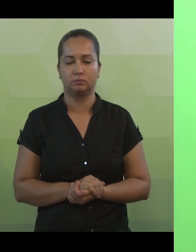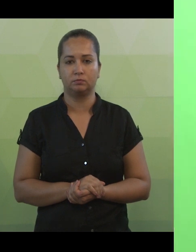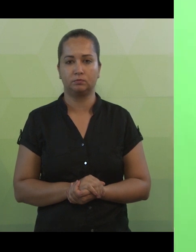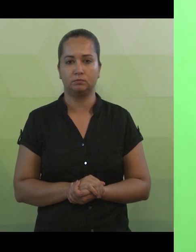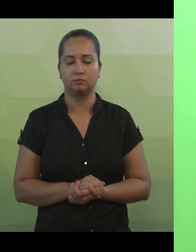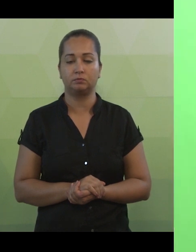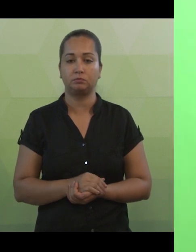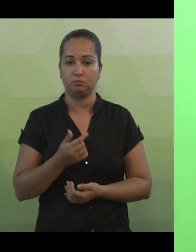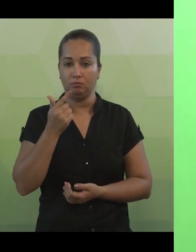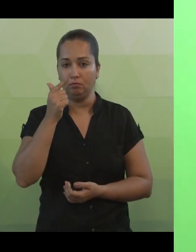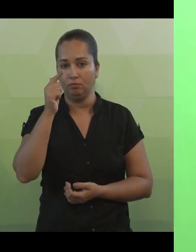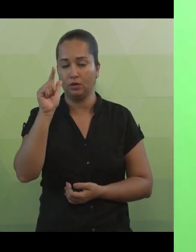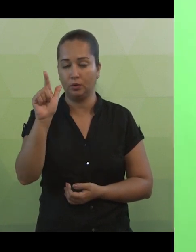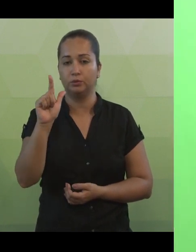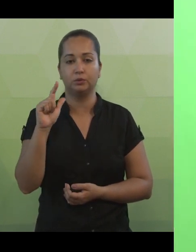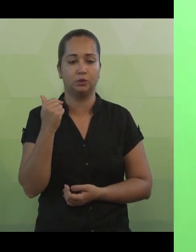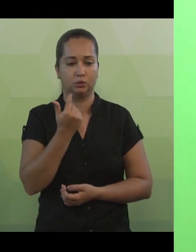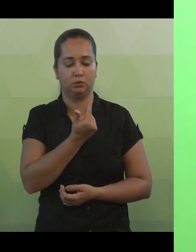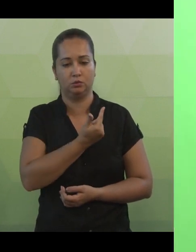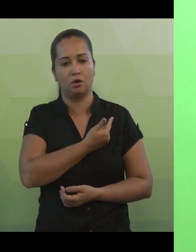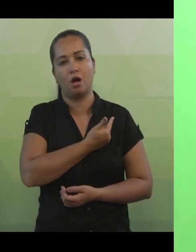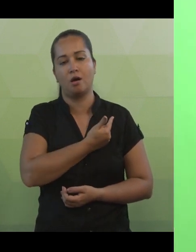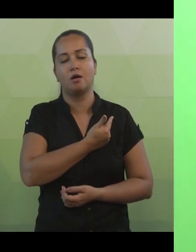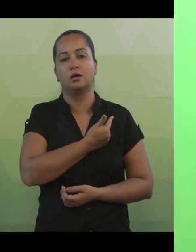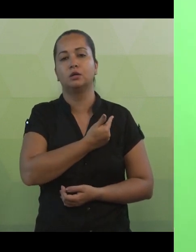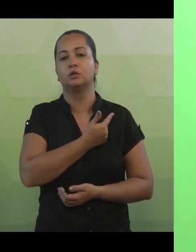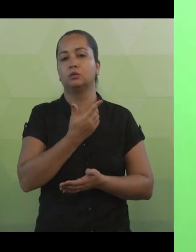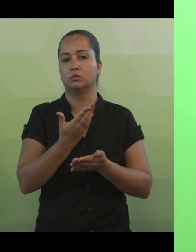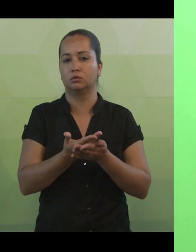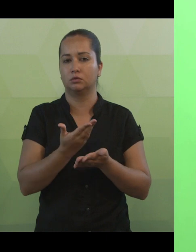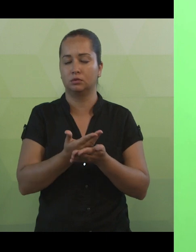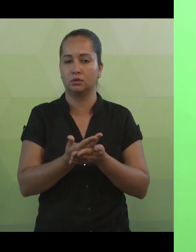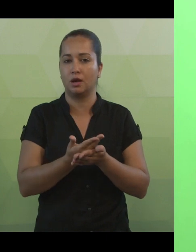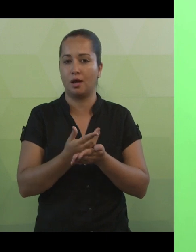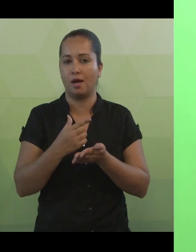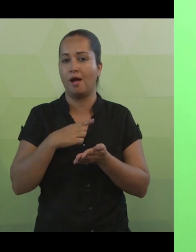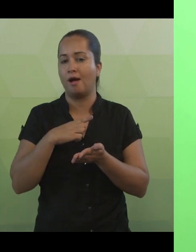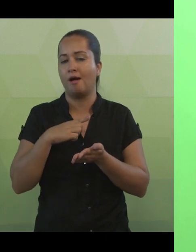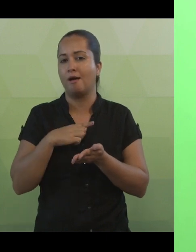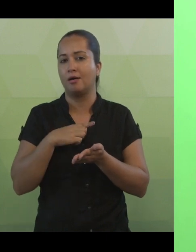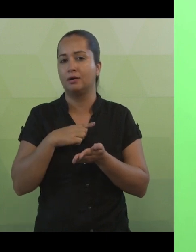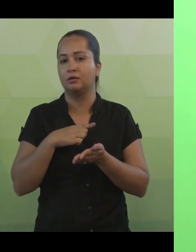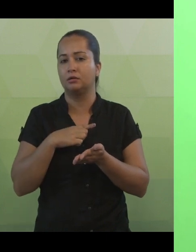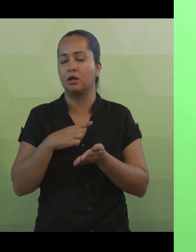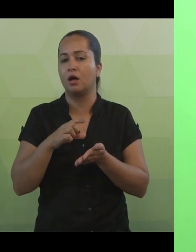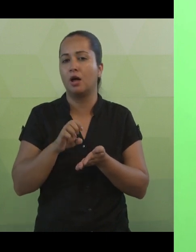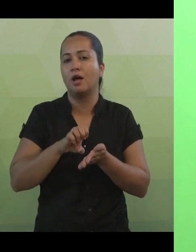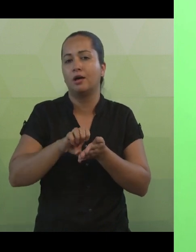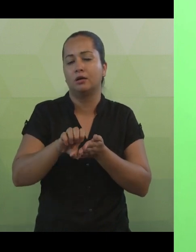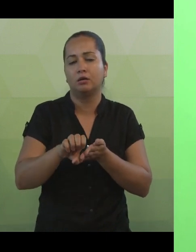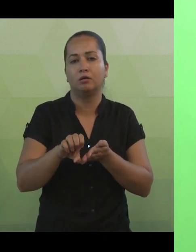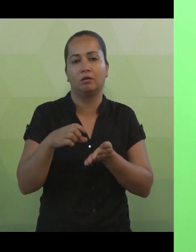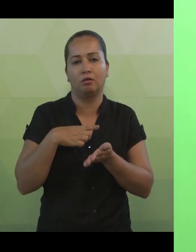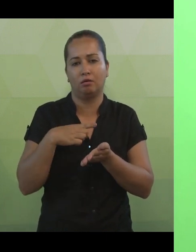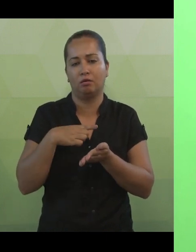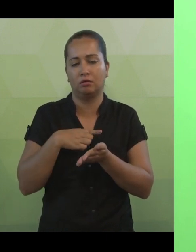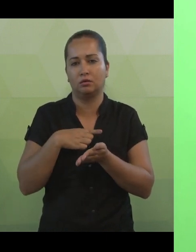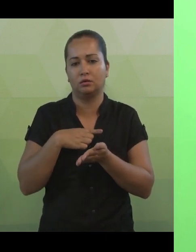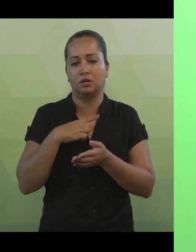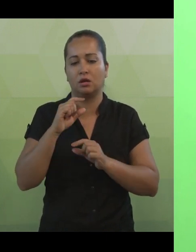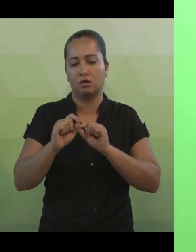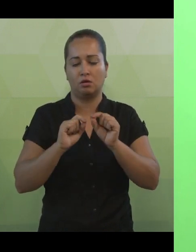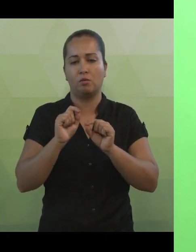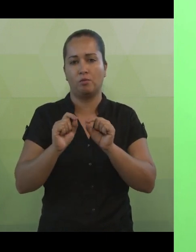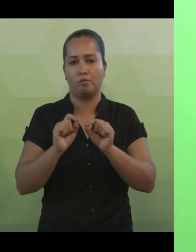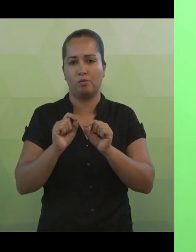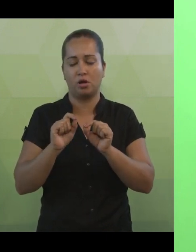Um outro conceito que vemos é o de restrição de domínio. O conceito de restrição de domínio está associado à capacidade de incorporar no